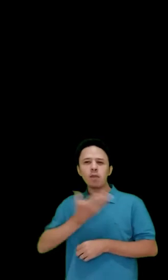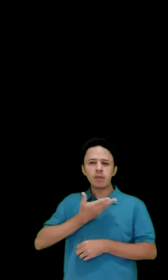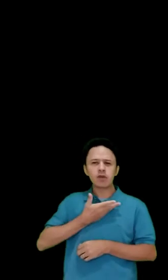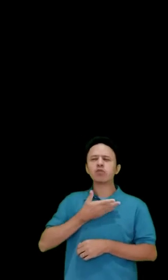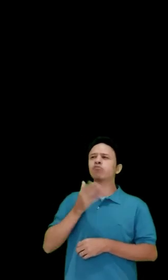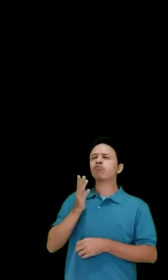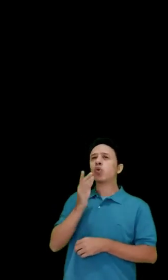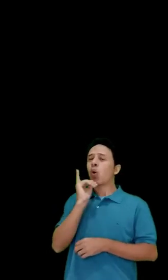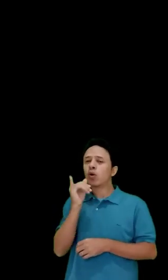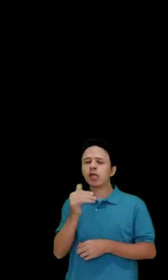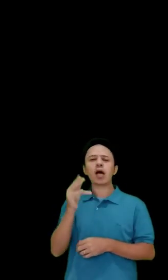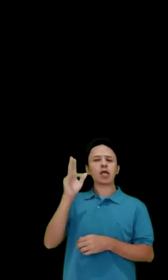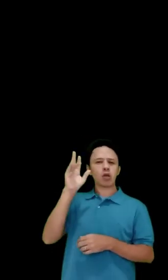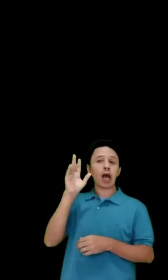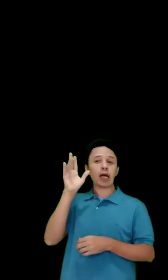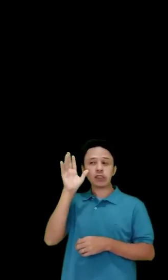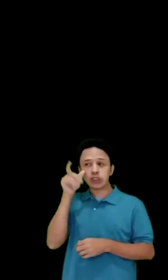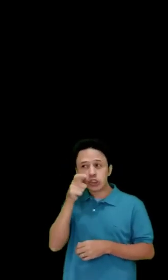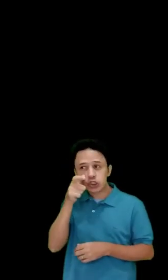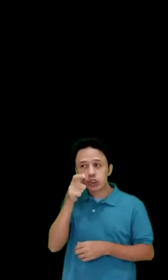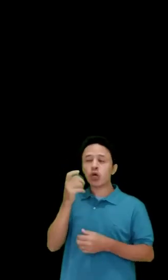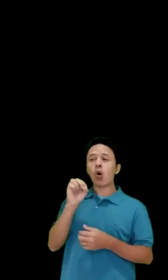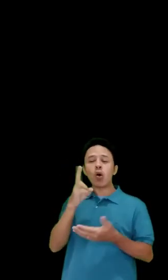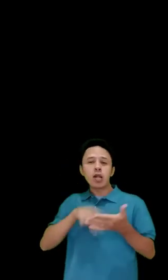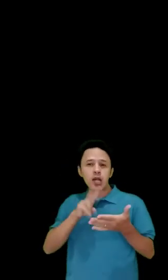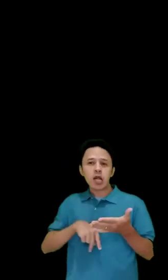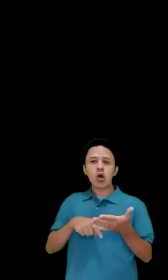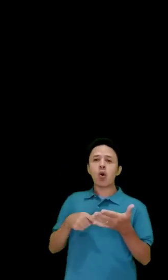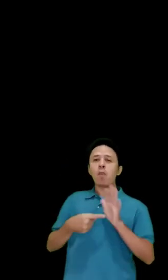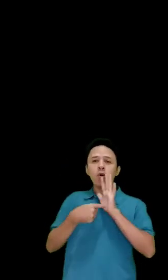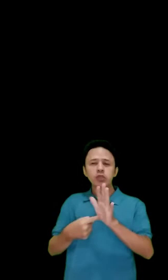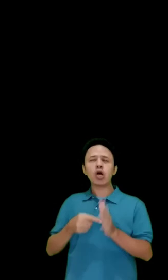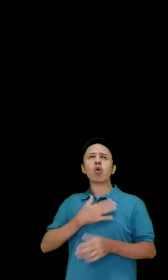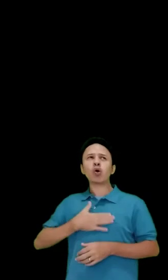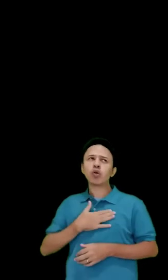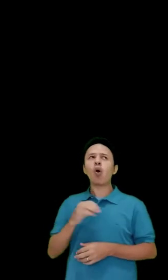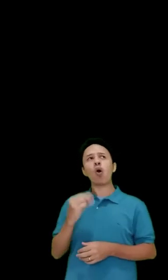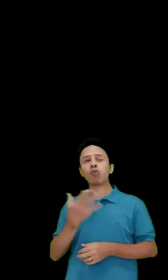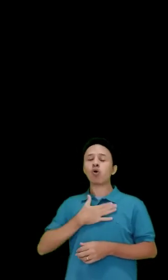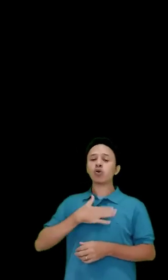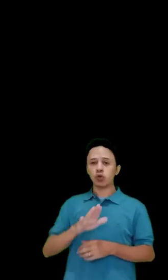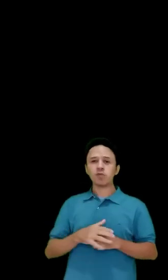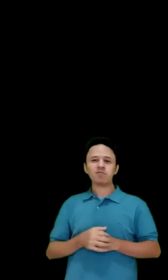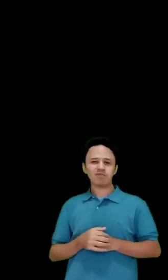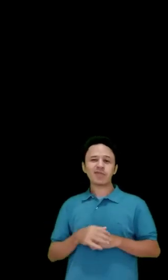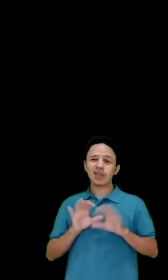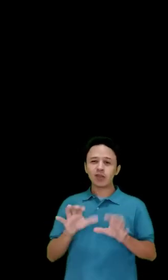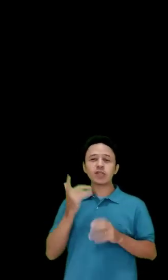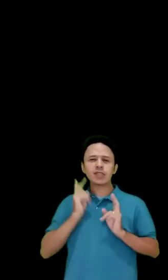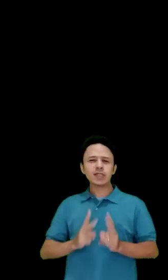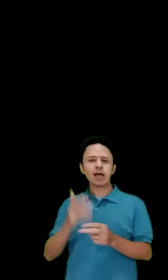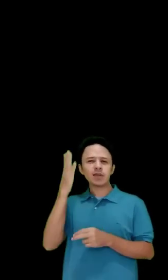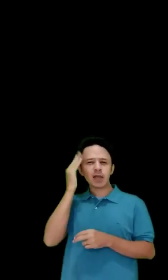você assistiu ou sobre o que você leu, apontando aquilo que você gostou ou aquilo que você não gostou. Dessa forma, você vai